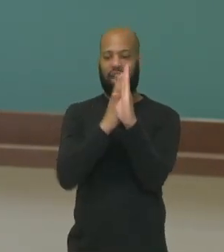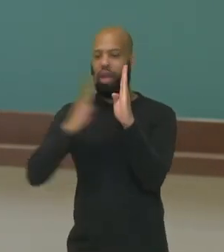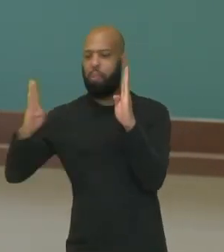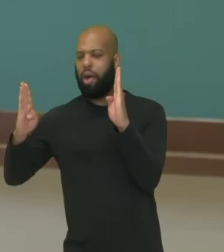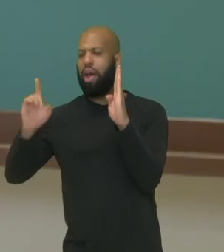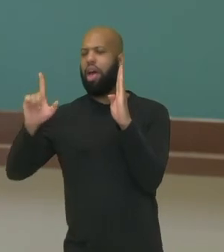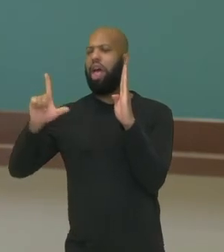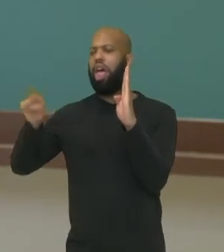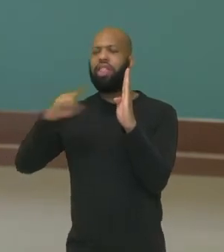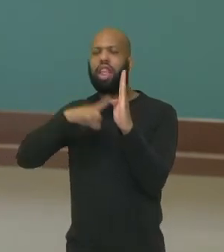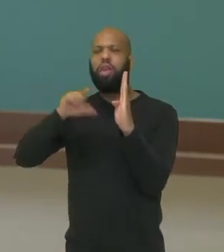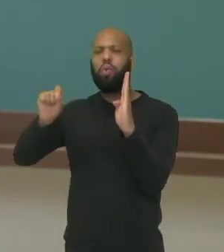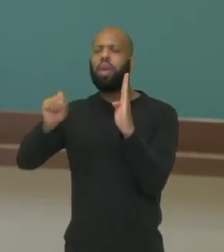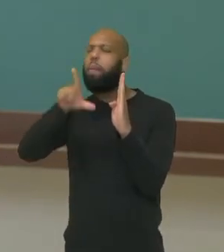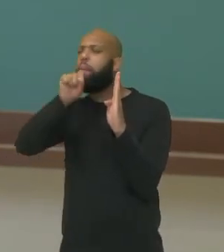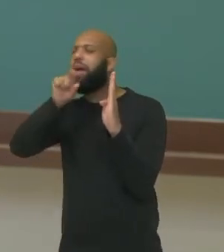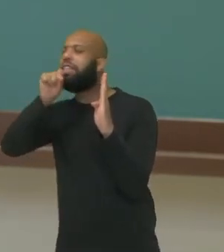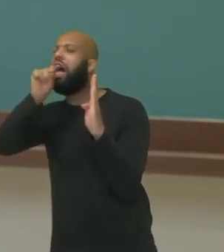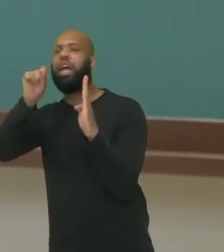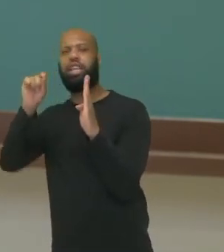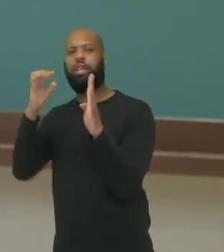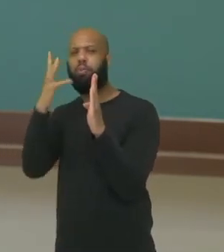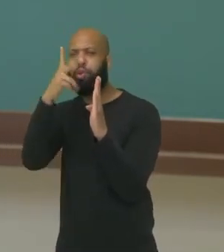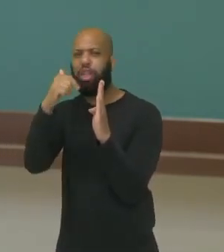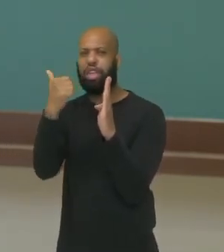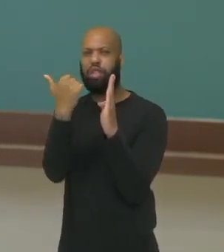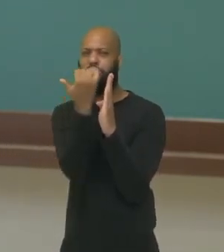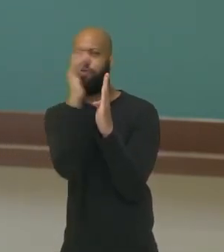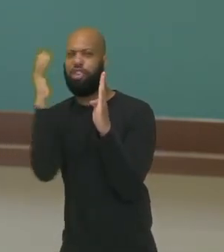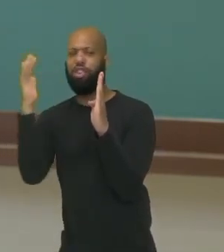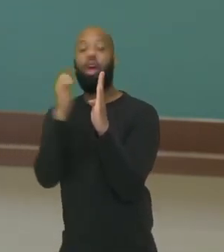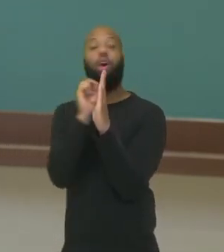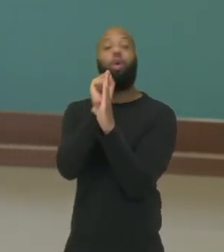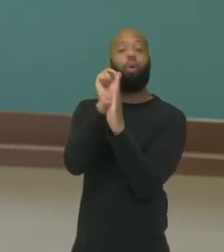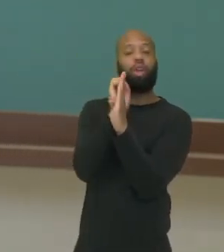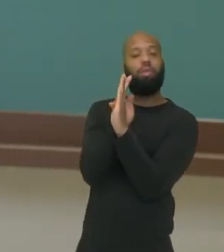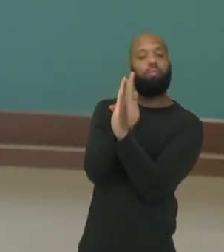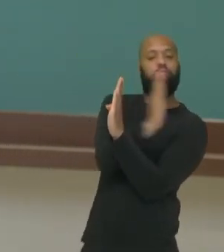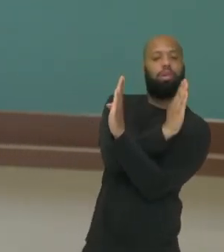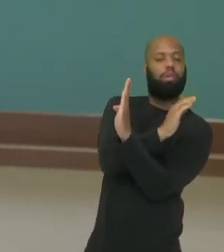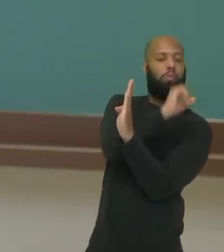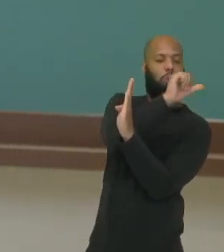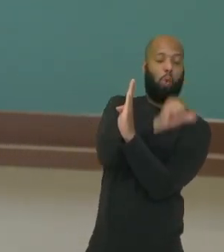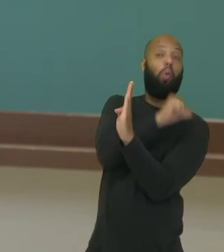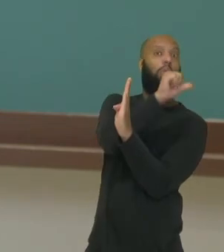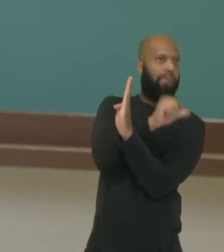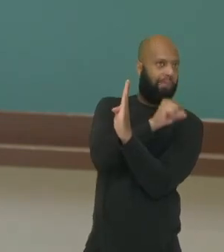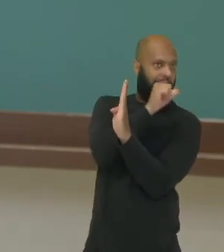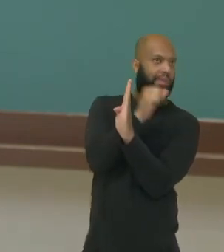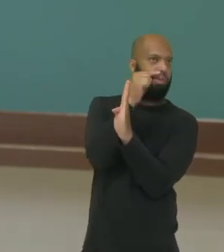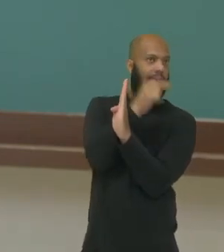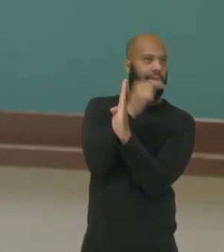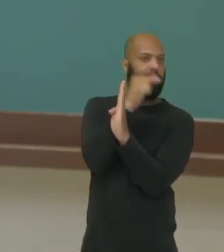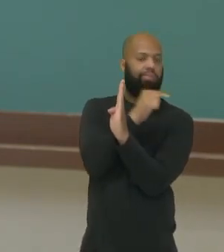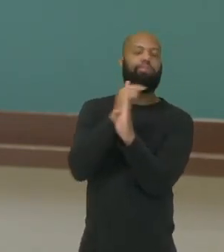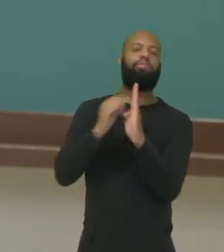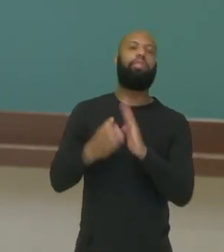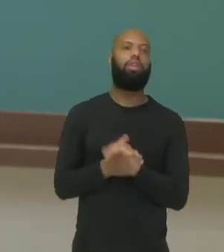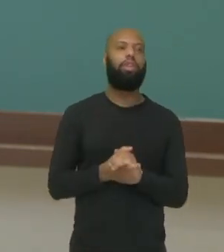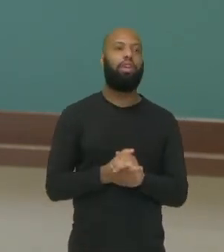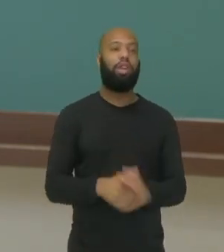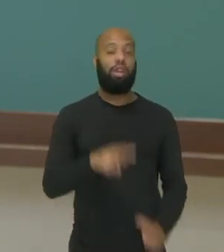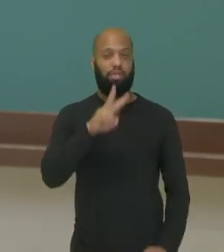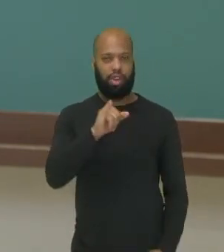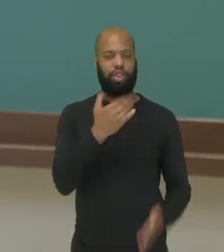a vegetação tudo ok. Desse lado a gente já vê uma mudança. E nós vamos falar